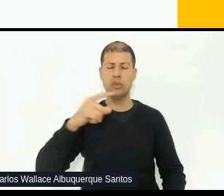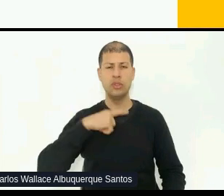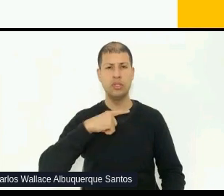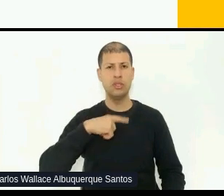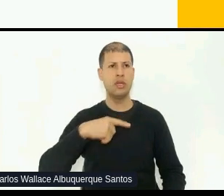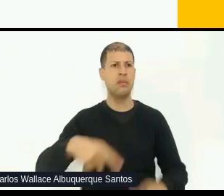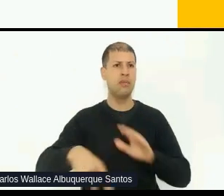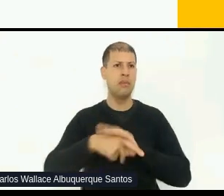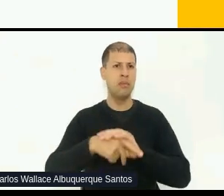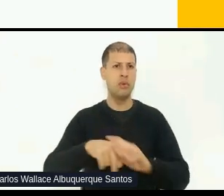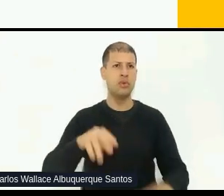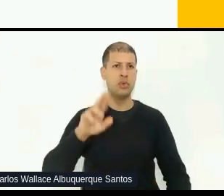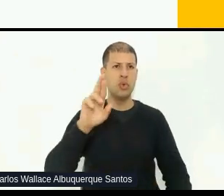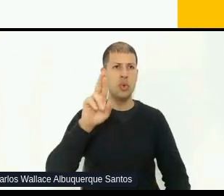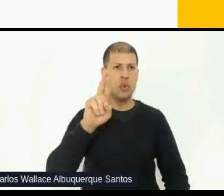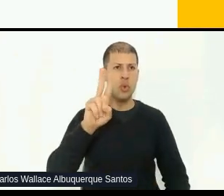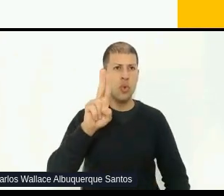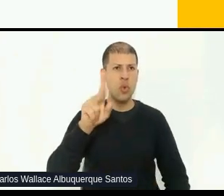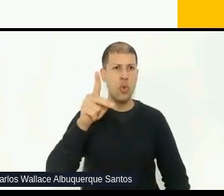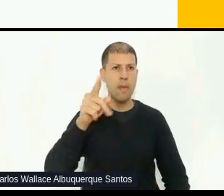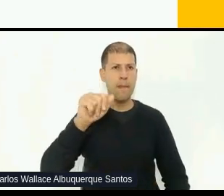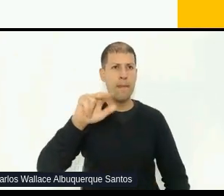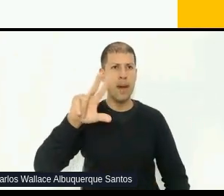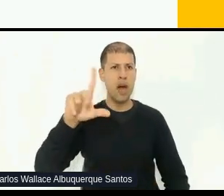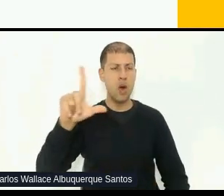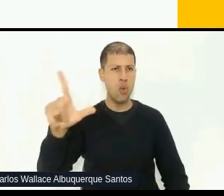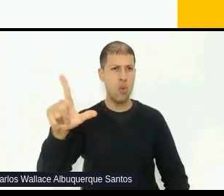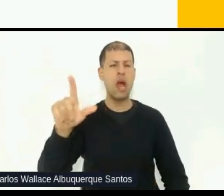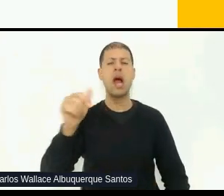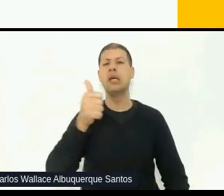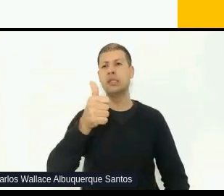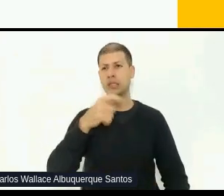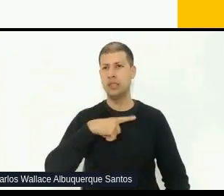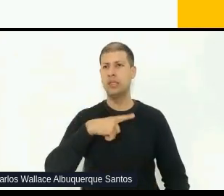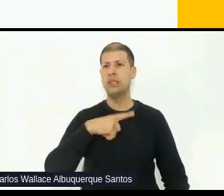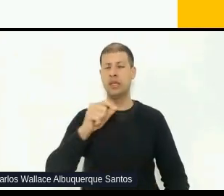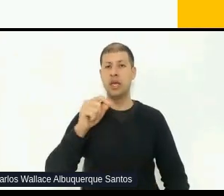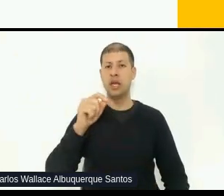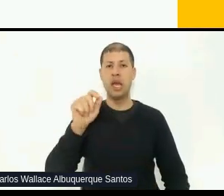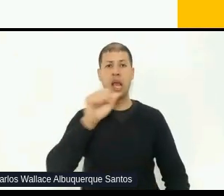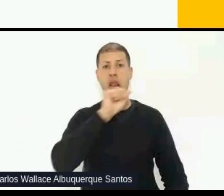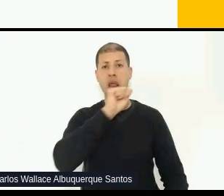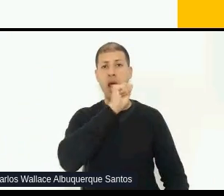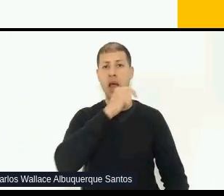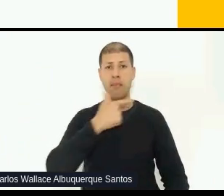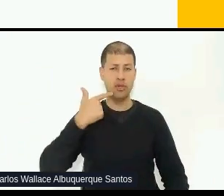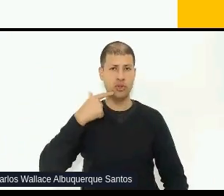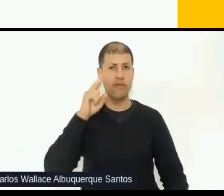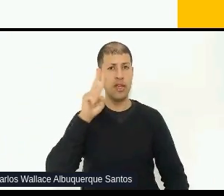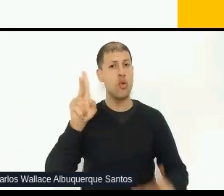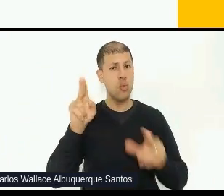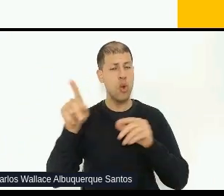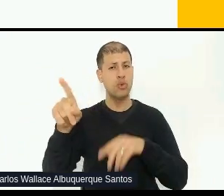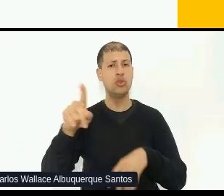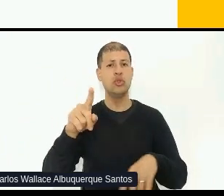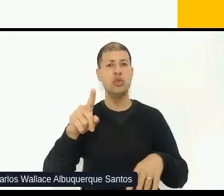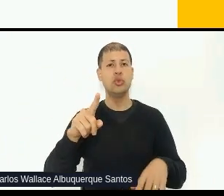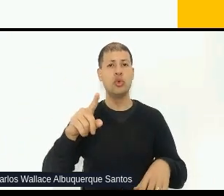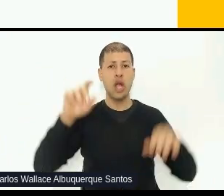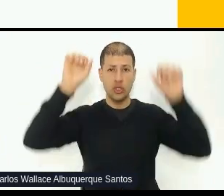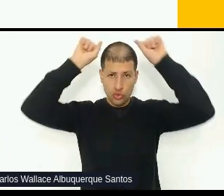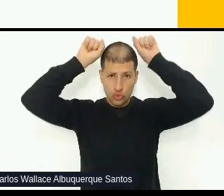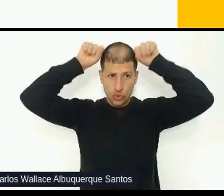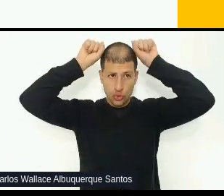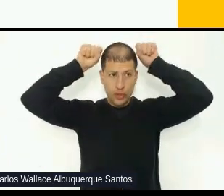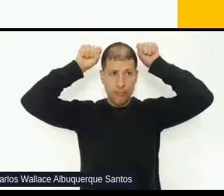RuPaul, e a Amazon fez uma visão semelhante com a Xuxa, se eu não me engano, né, exatamente para trazer um